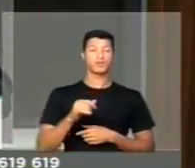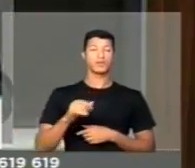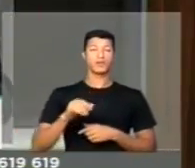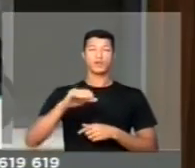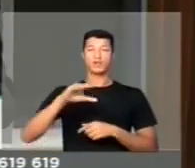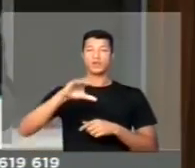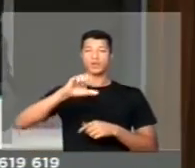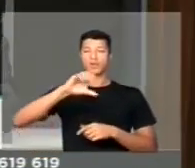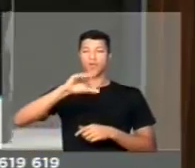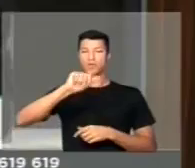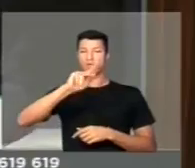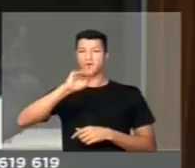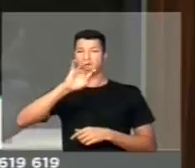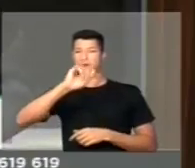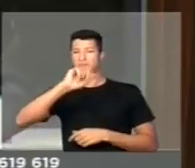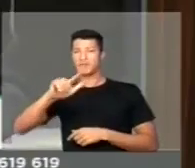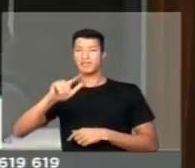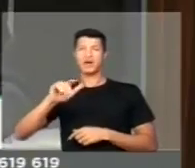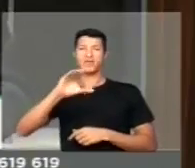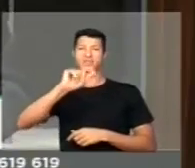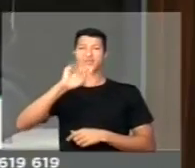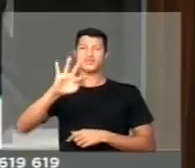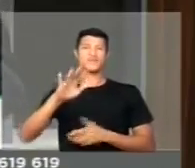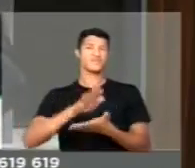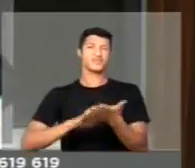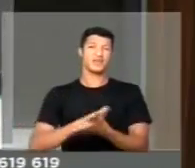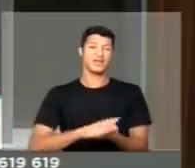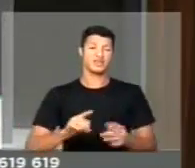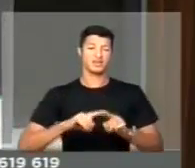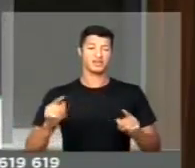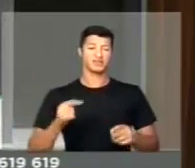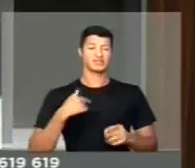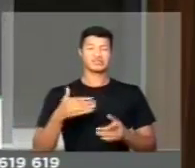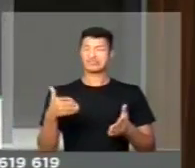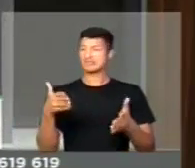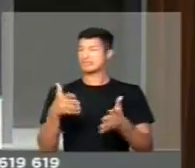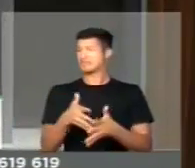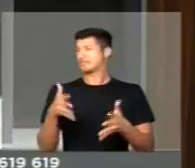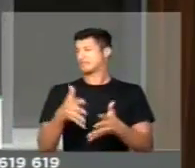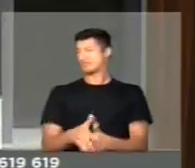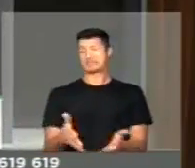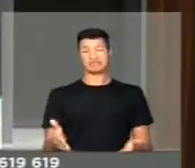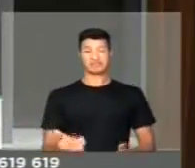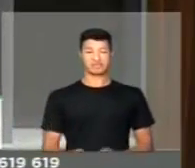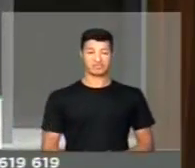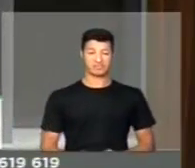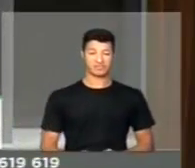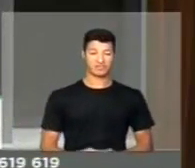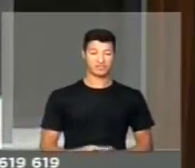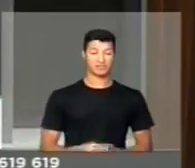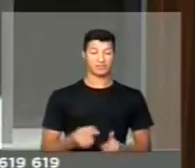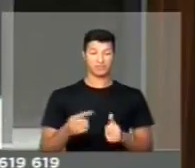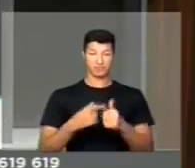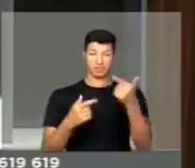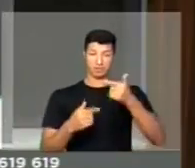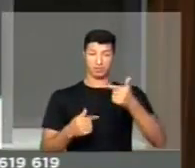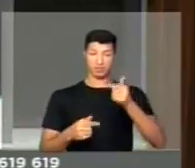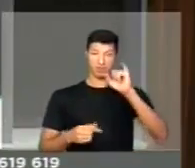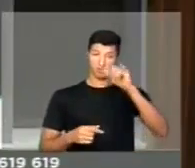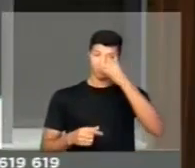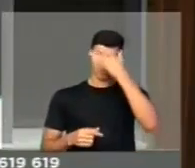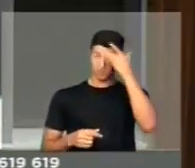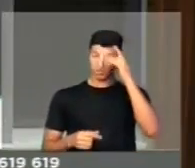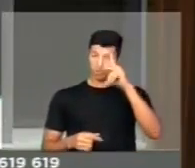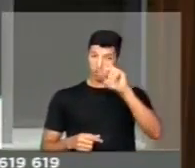da Caixa Econômica Federal, hipótese nenhuma. Isso aí devia ser uma trincheira. Em segundo lugar, se o pessoal